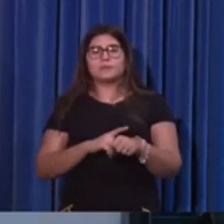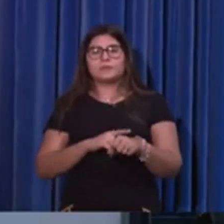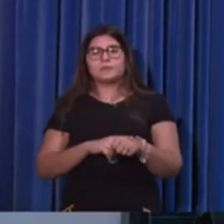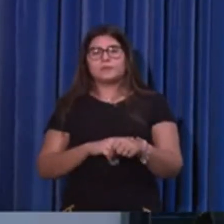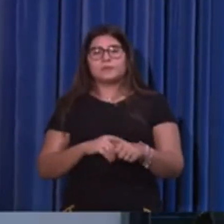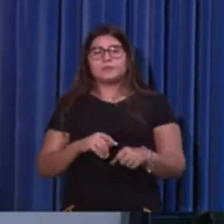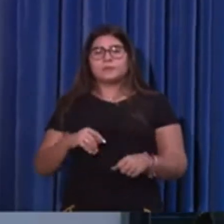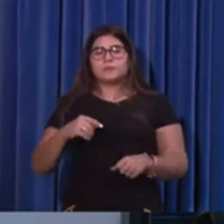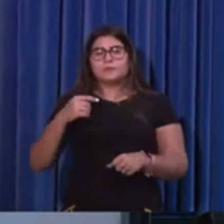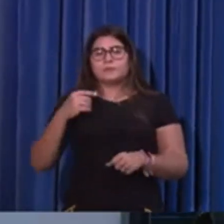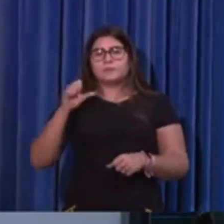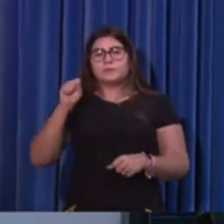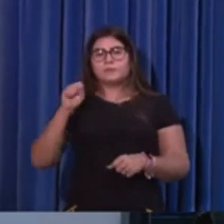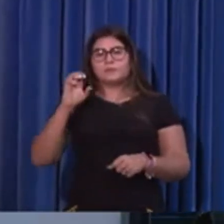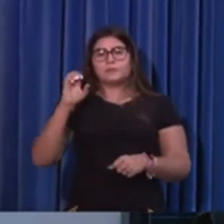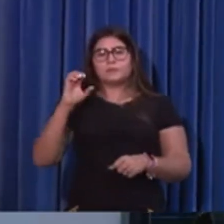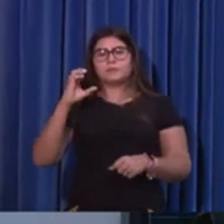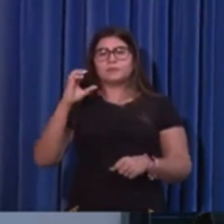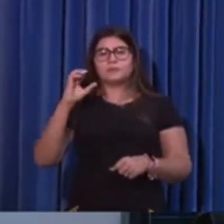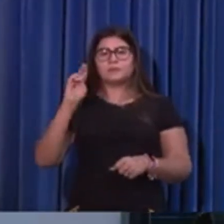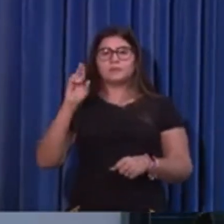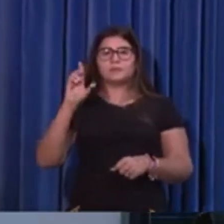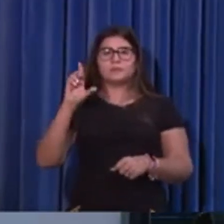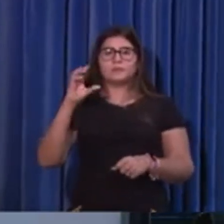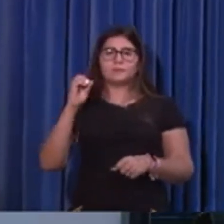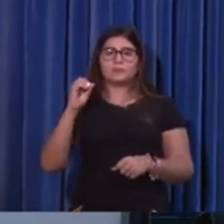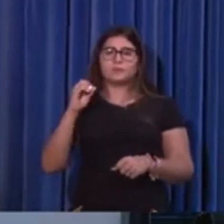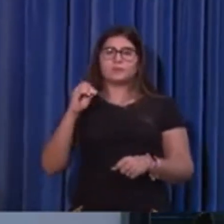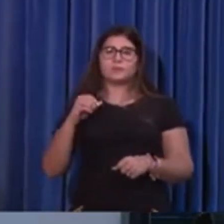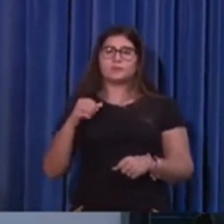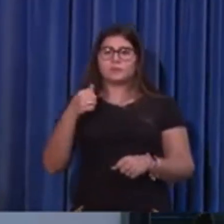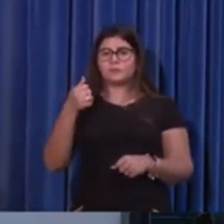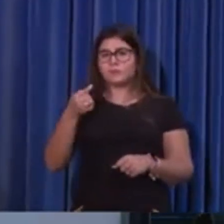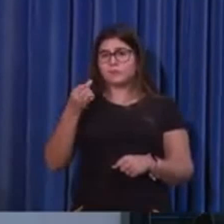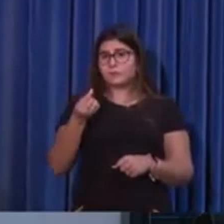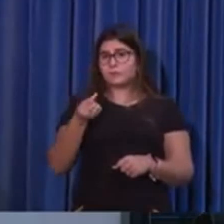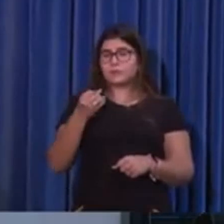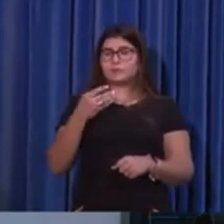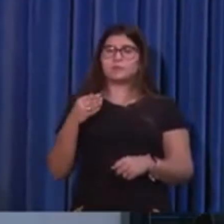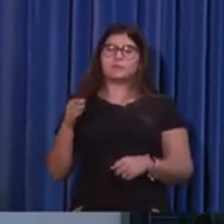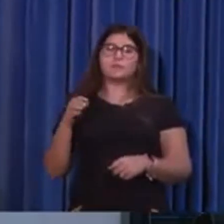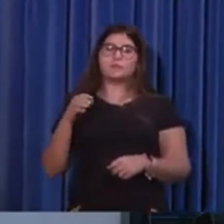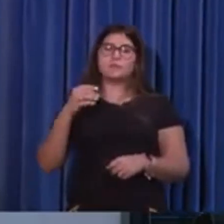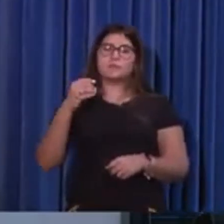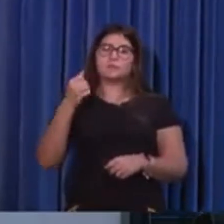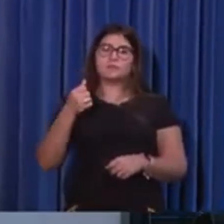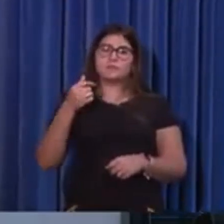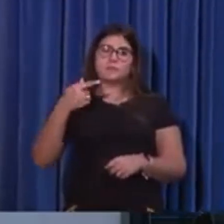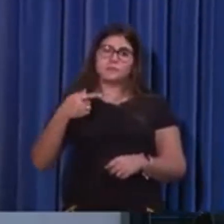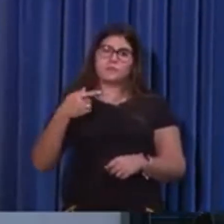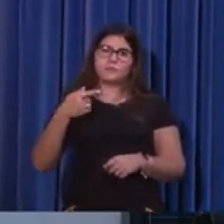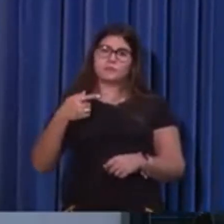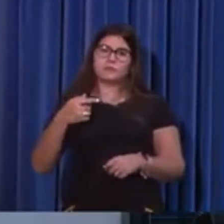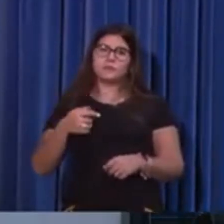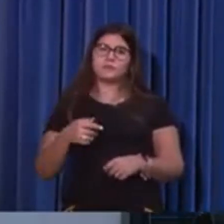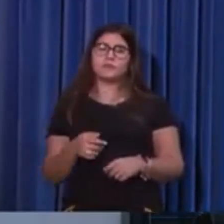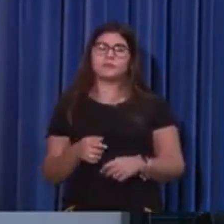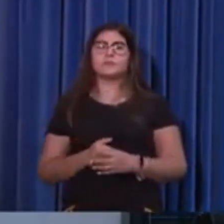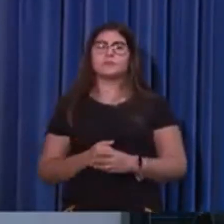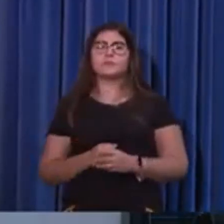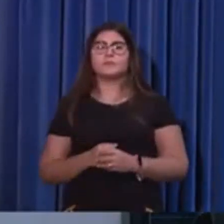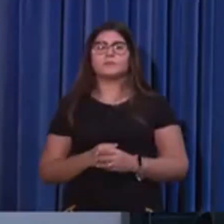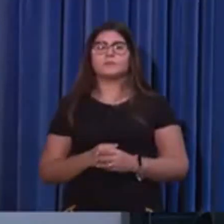esse sentimento se integrando às esferas econômica, à esfera política, à esfera cultural, à